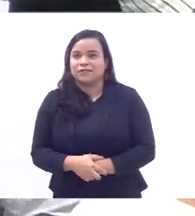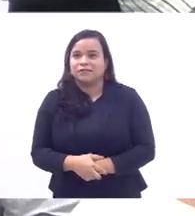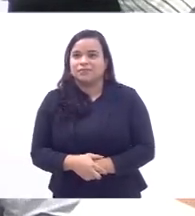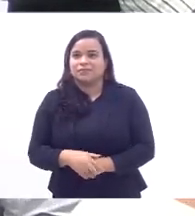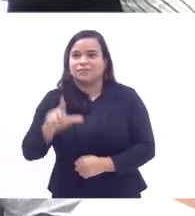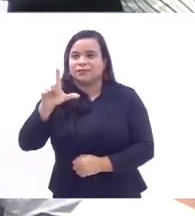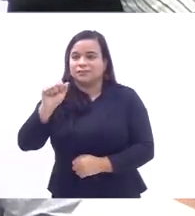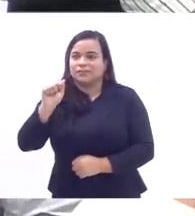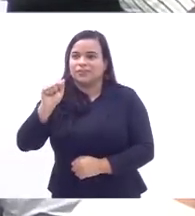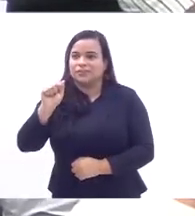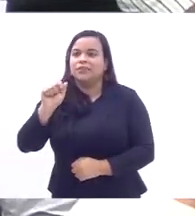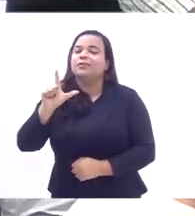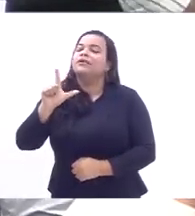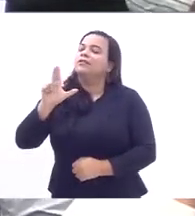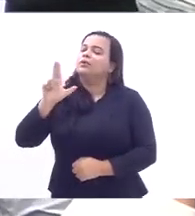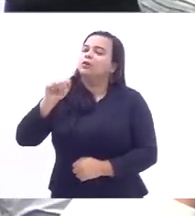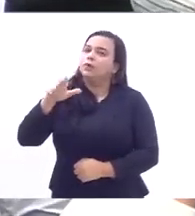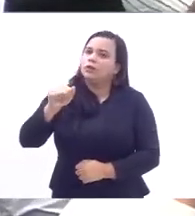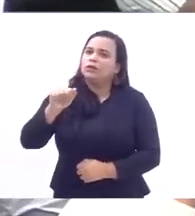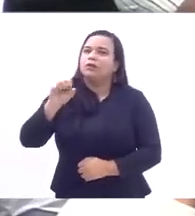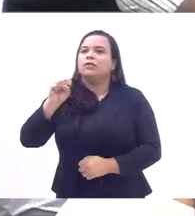Luana Stefani.